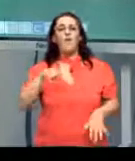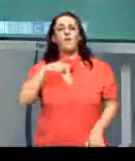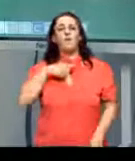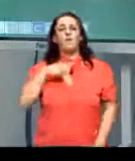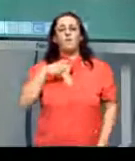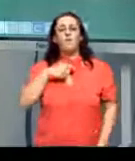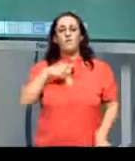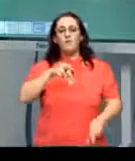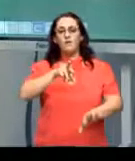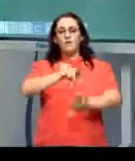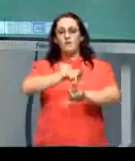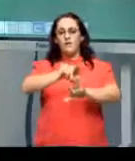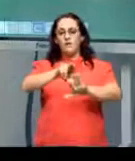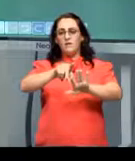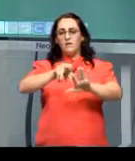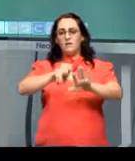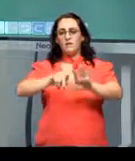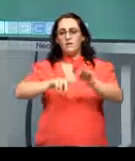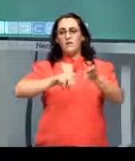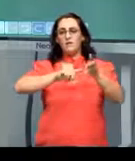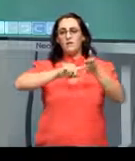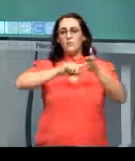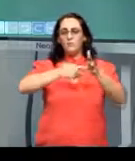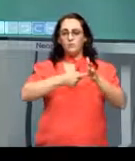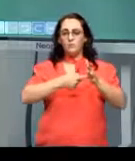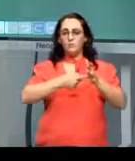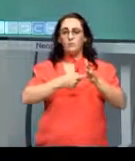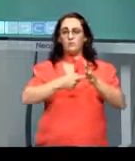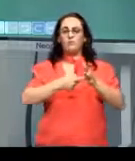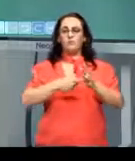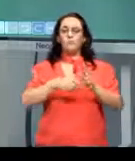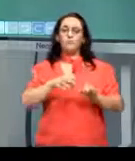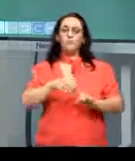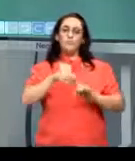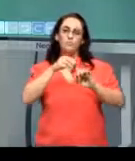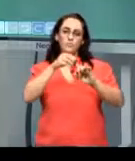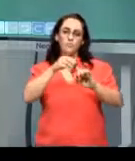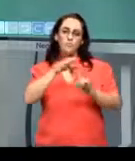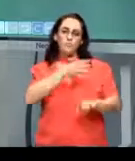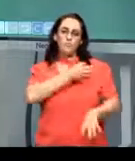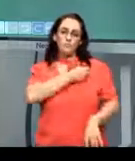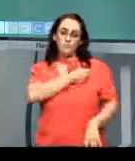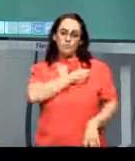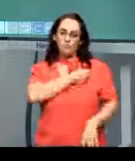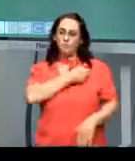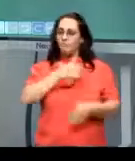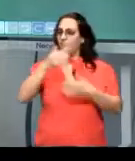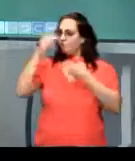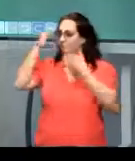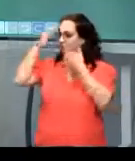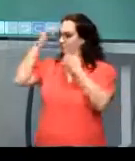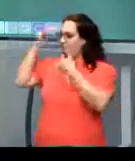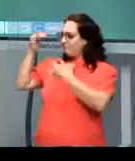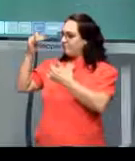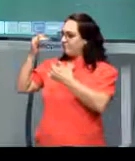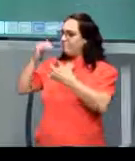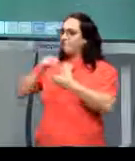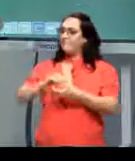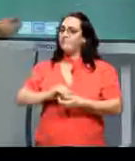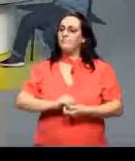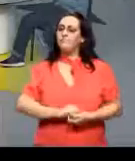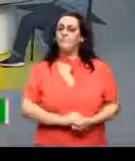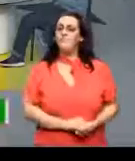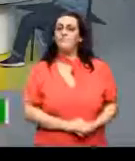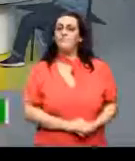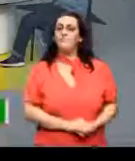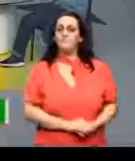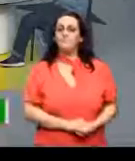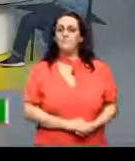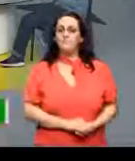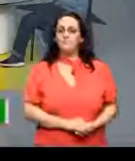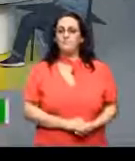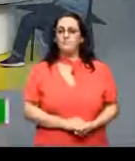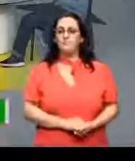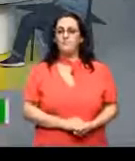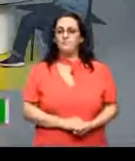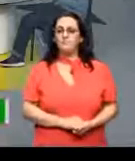aí vários múltiplos de um número, ok? Obrigada. Ok, muito obrigada, professora.